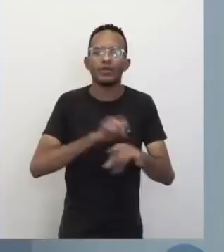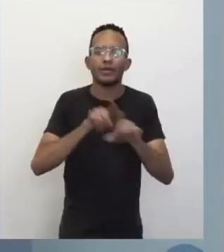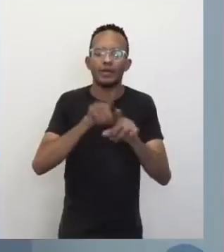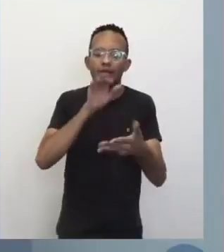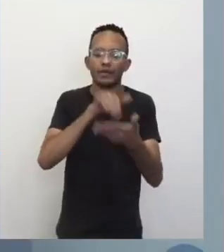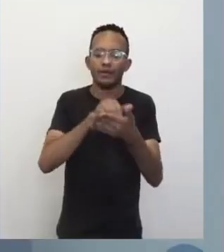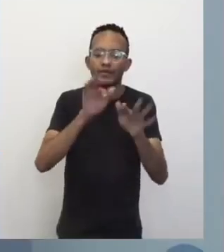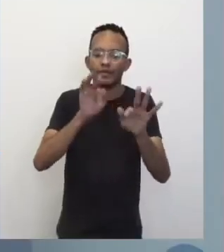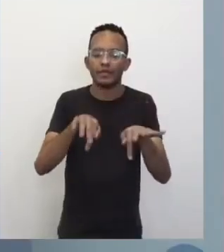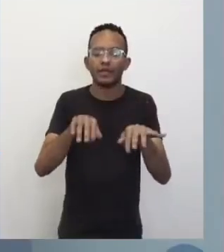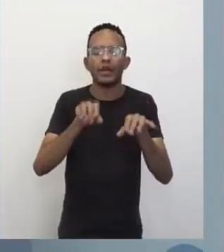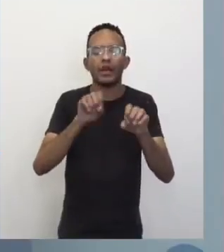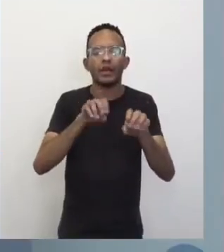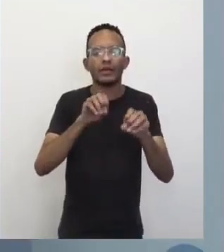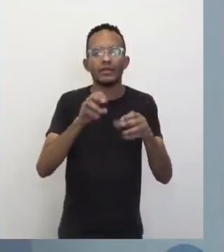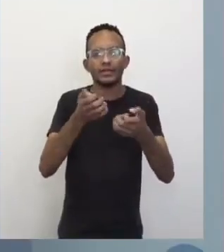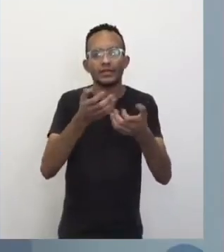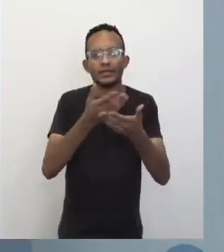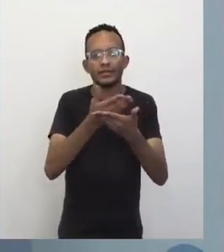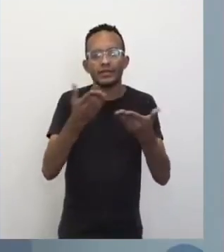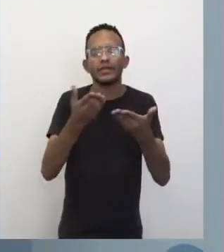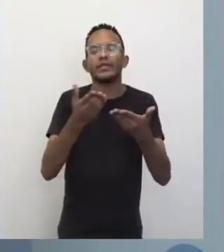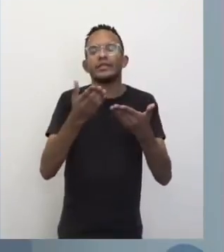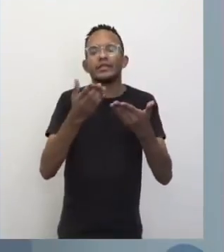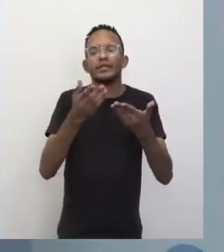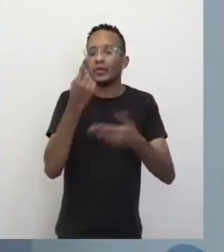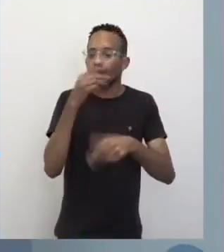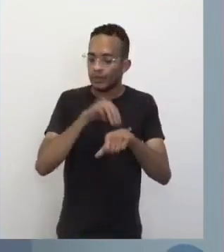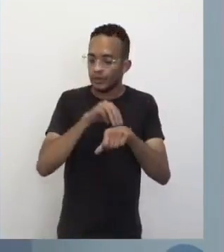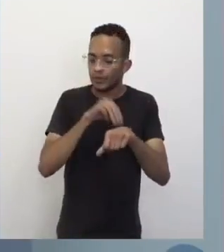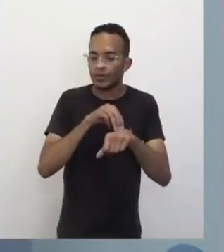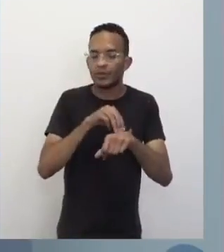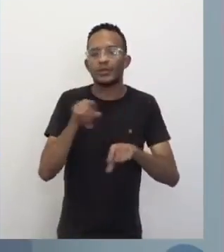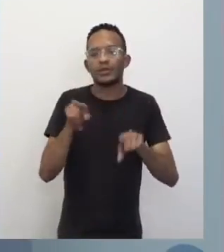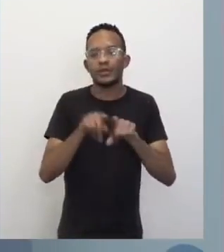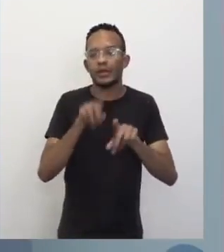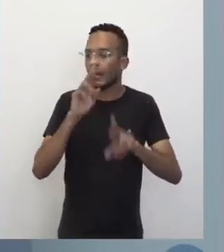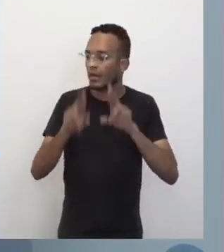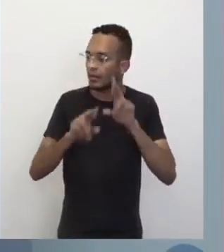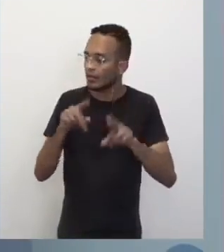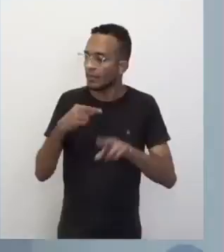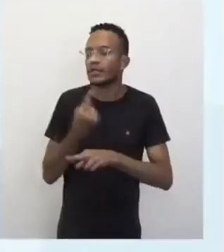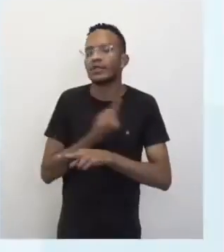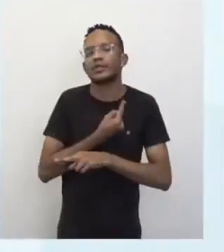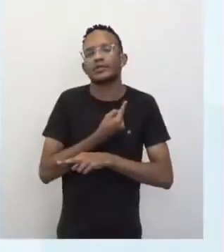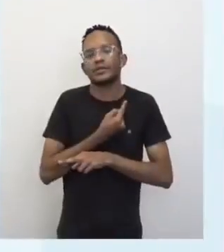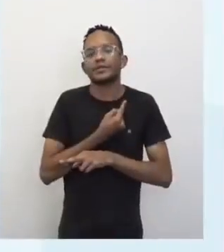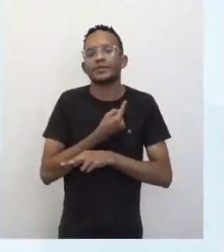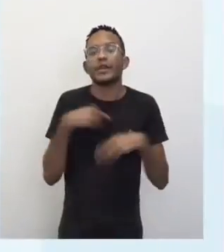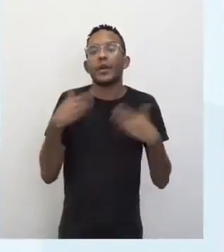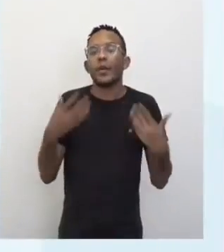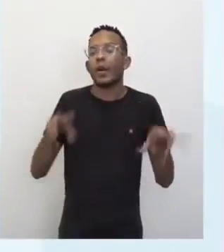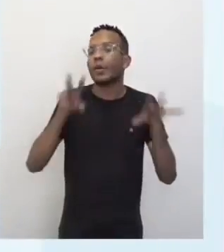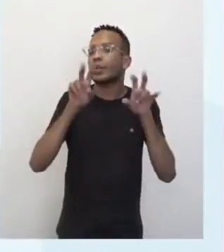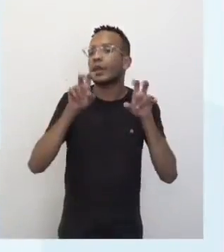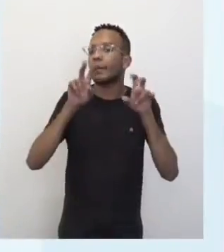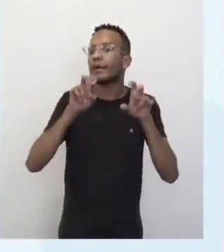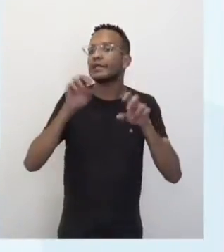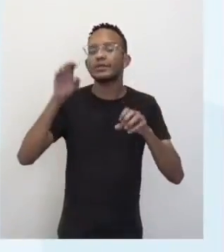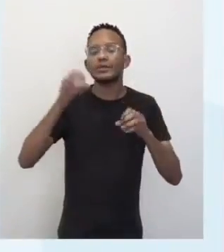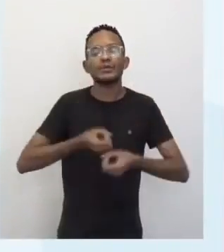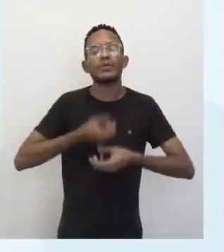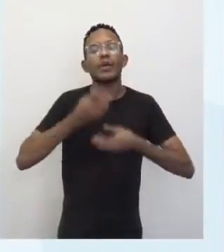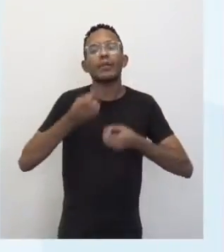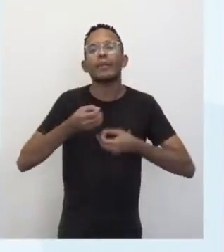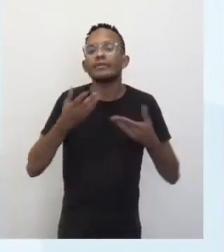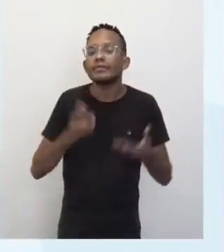da aula. Então eu queria que vocês agora, em 1 minuto, respondam para nós. Qual é o tema tratado no